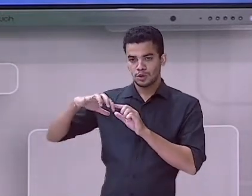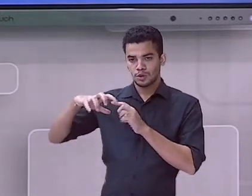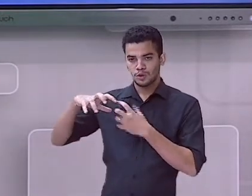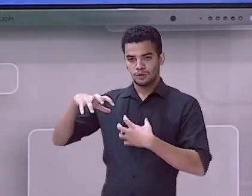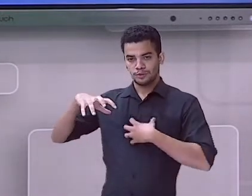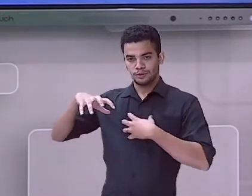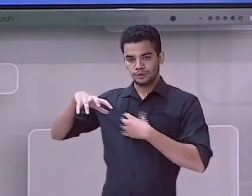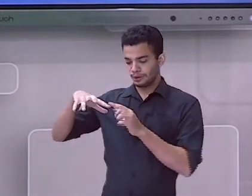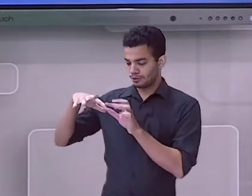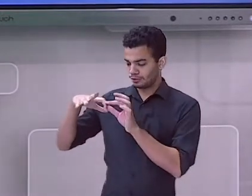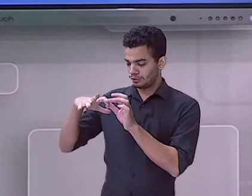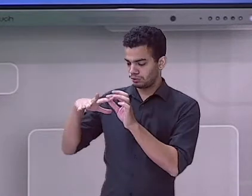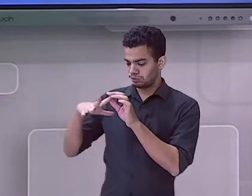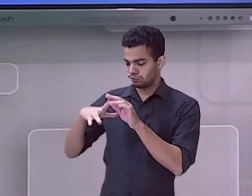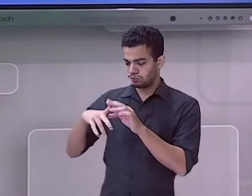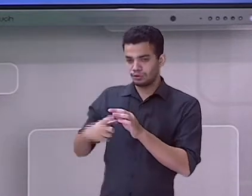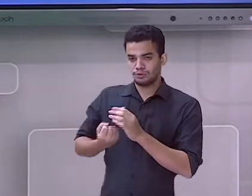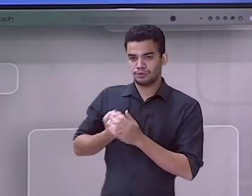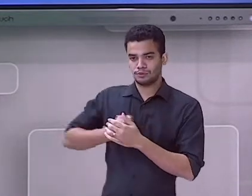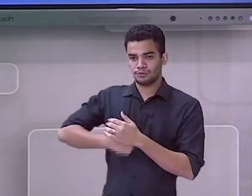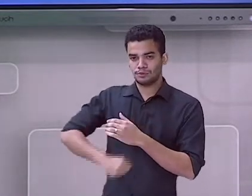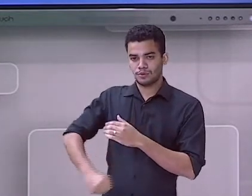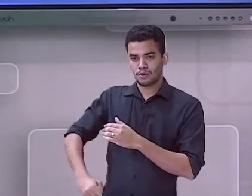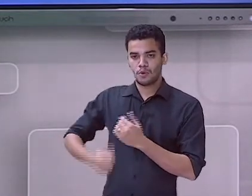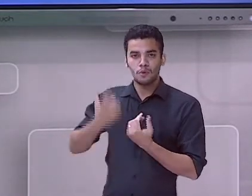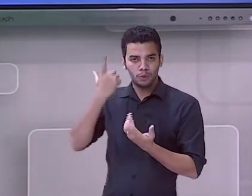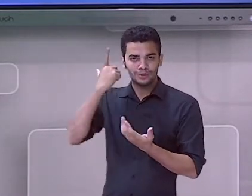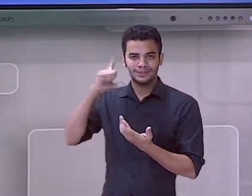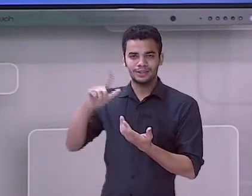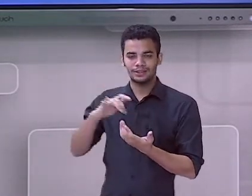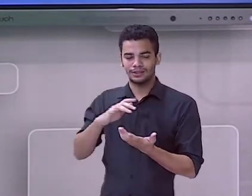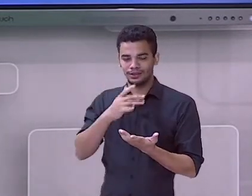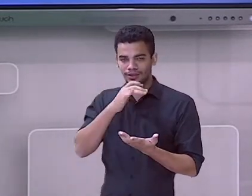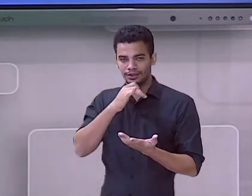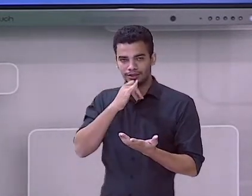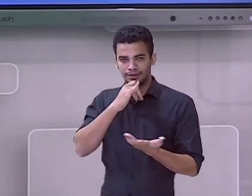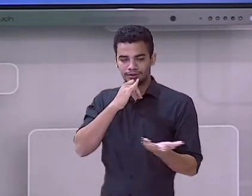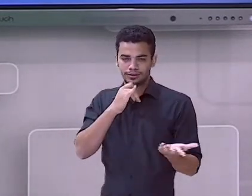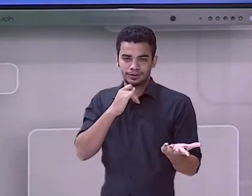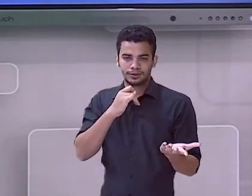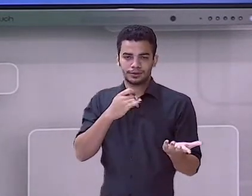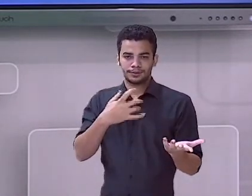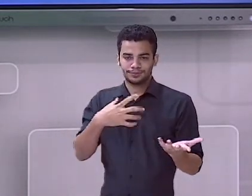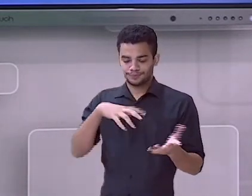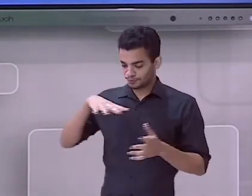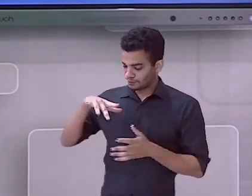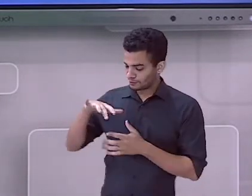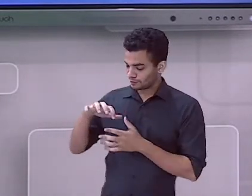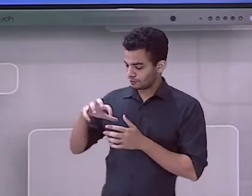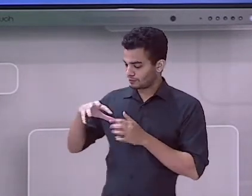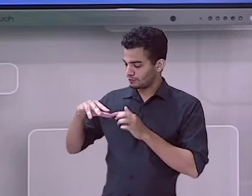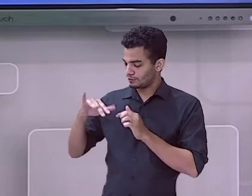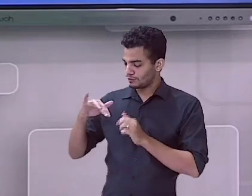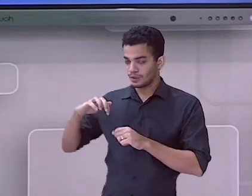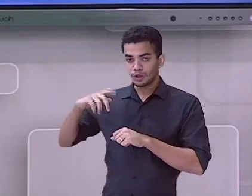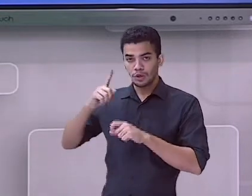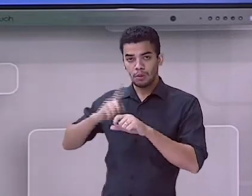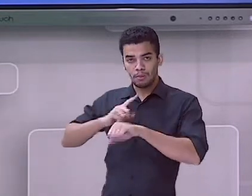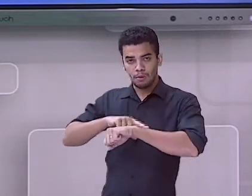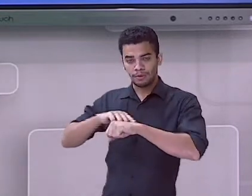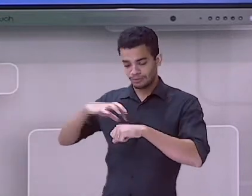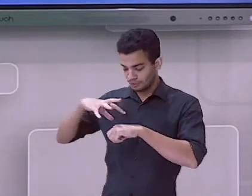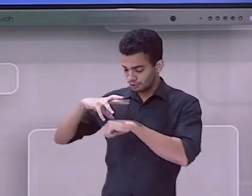varia de número esses apêndices por classe. Cada classe vai apresentar um número de apêndices,